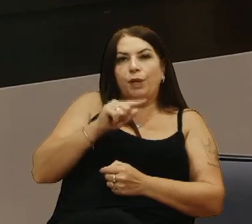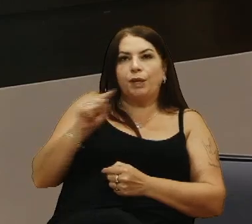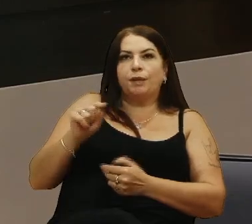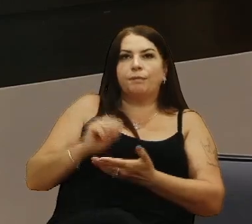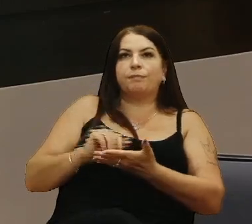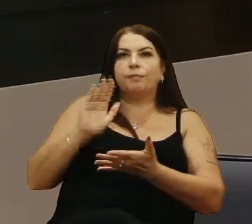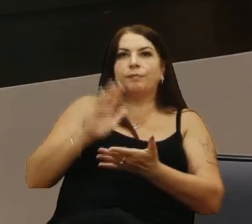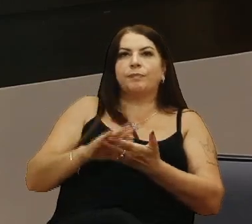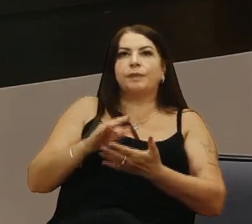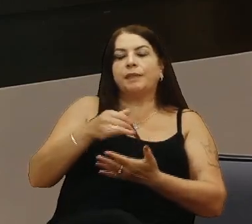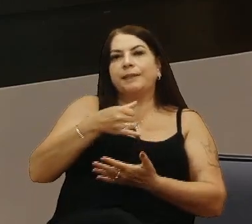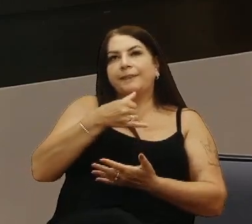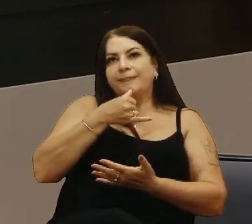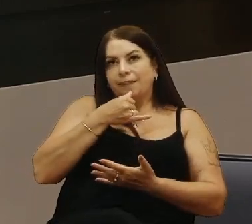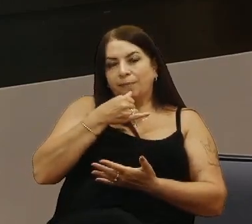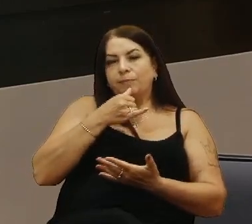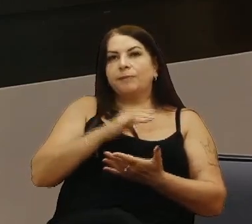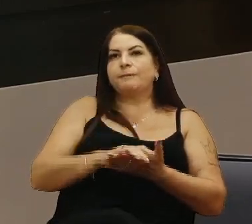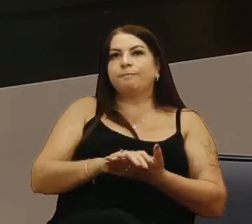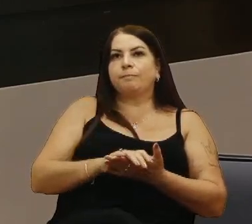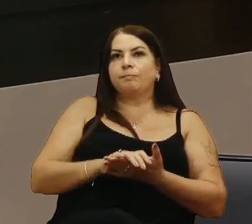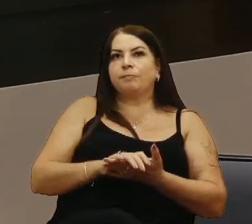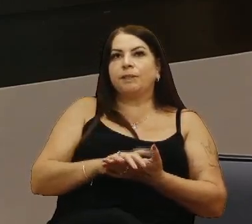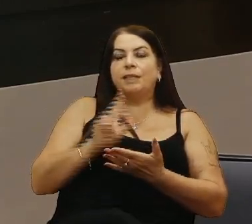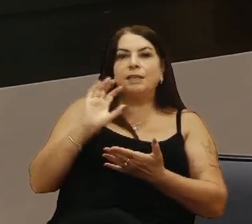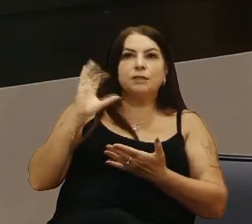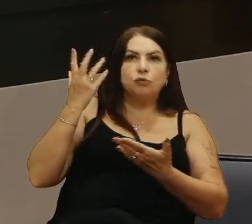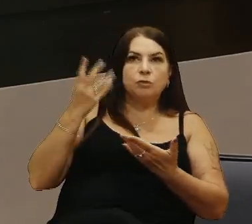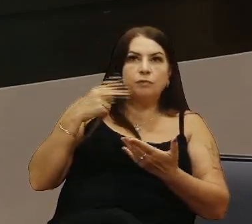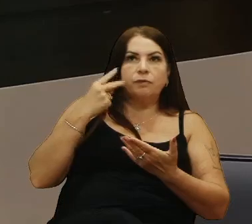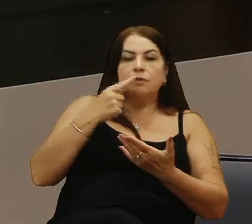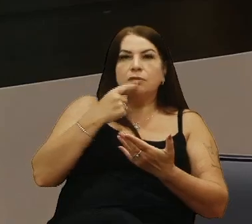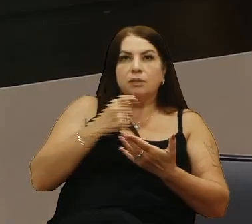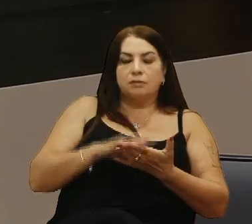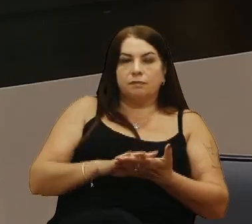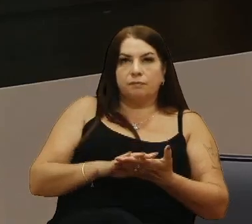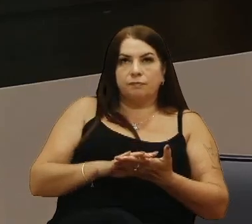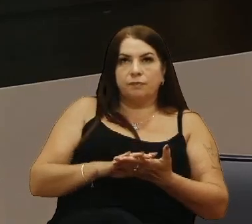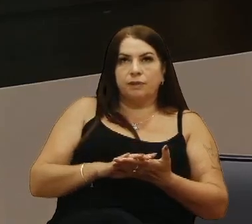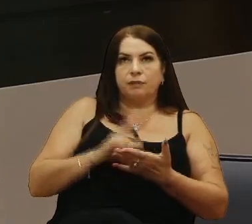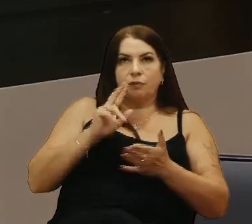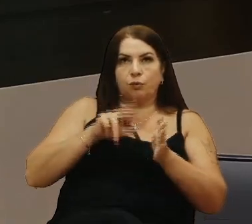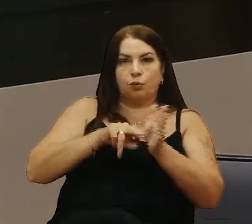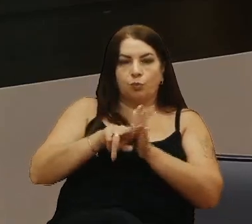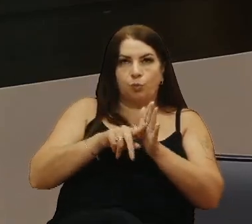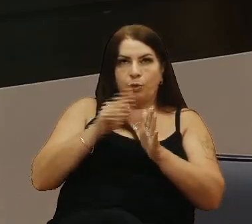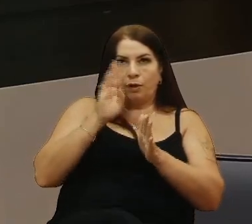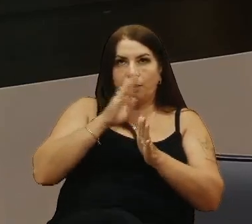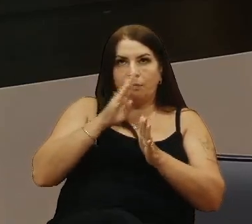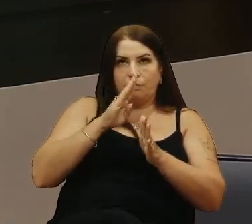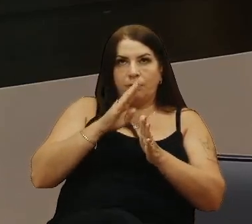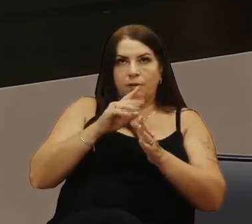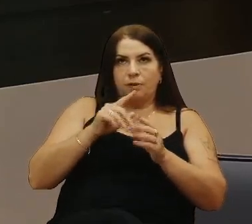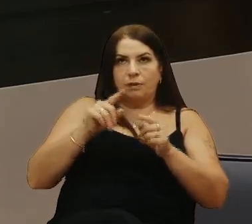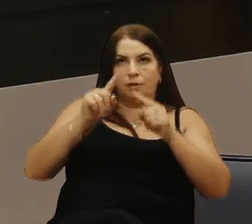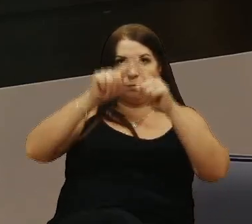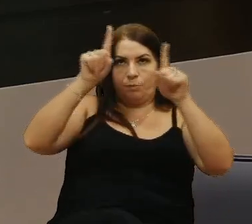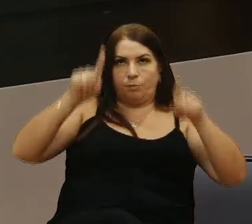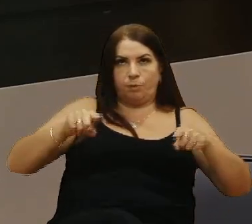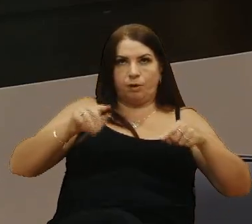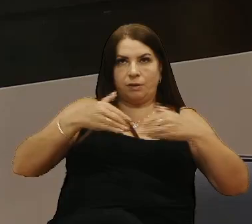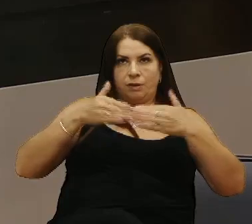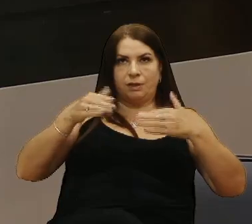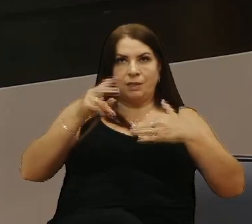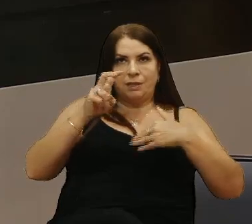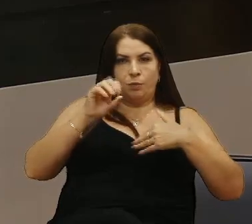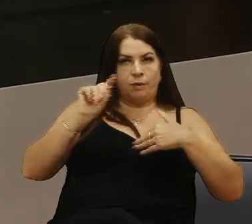vereador. É triste. Outra coisa, tem que se decidir, vereadora Rose. Eu olhei aqui no Google, de forma rápida, uma porta giratória custa 50 mil